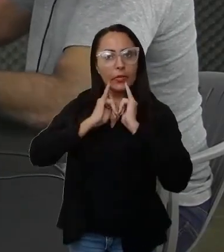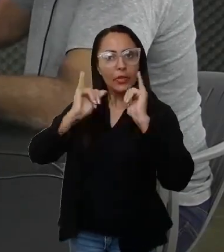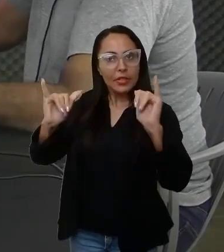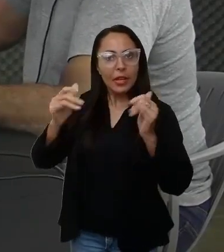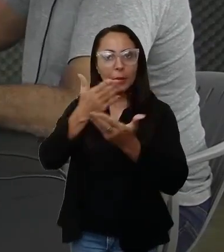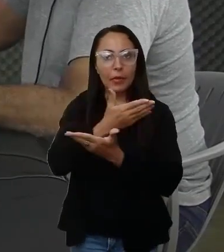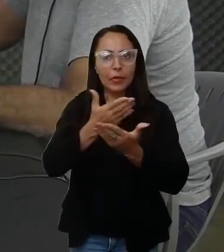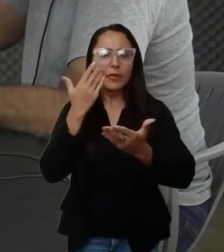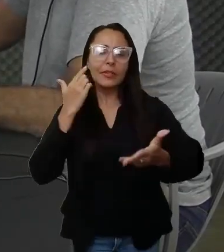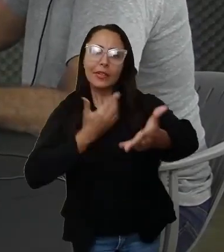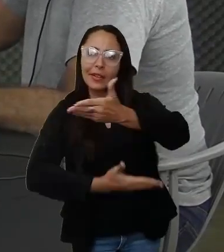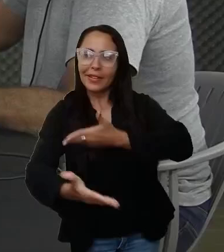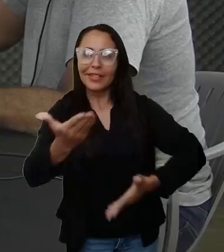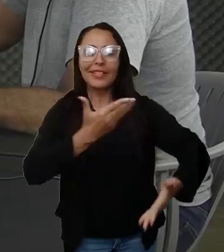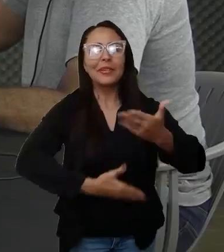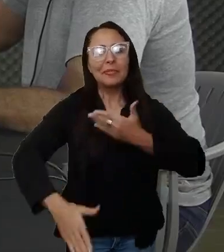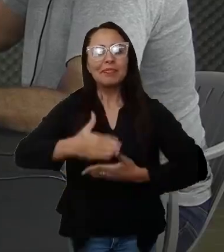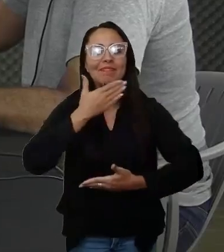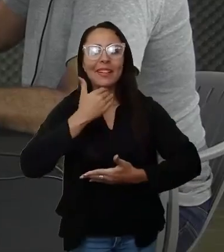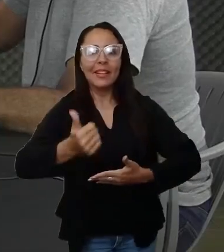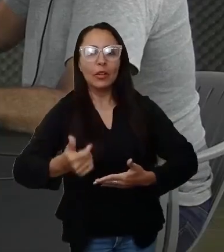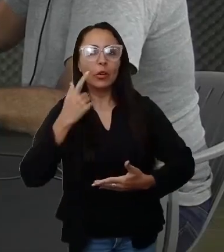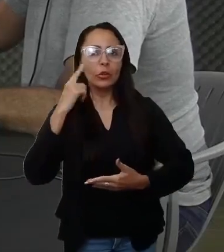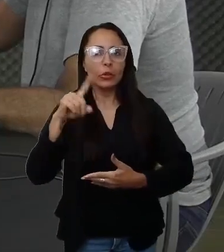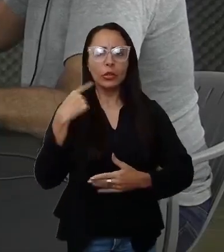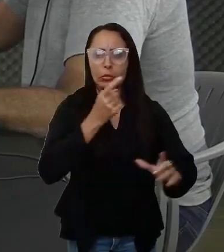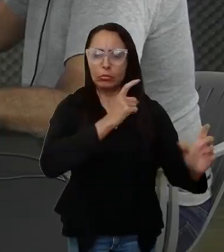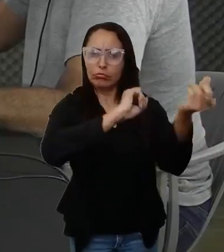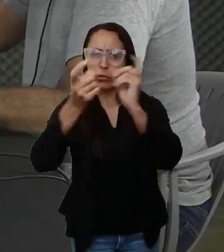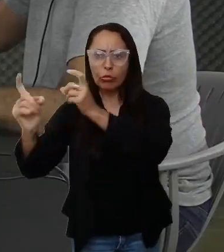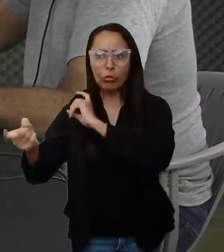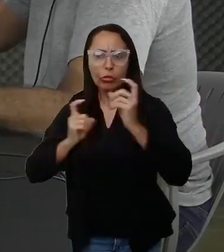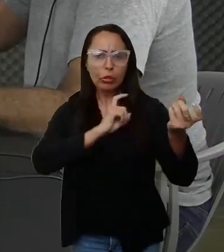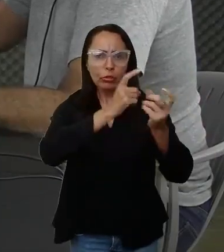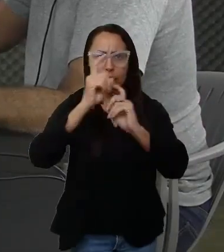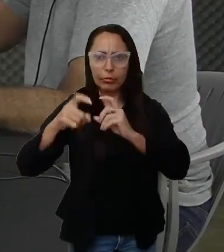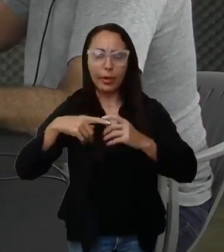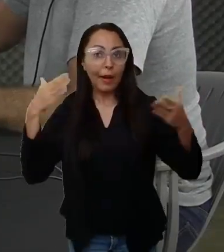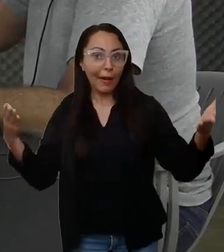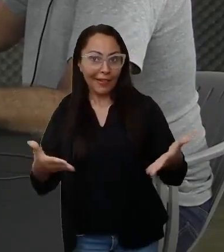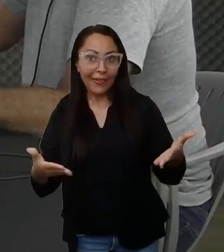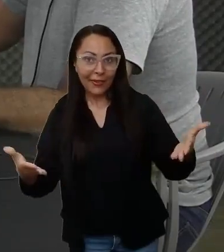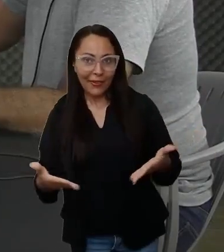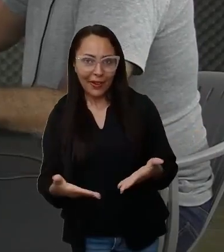uma interação melhor. Nós estamos discutindo aqui